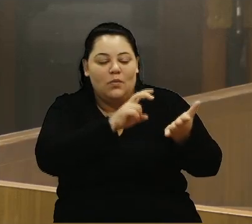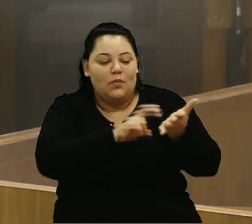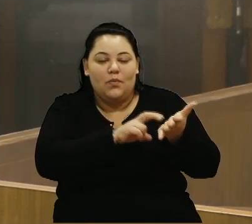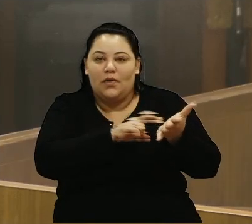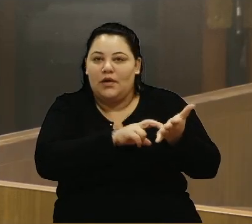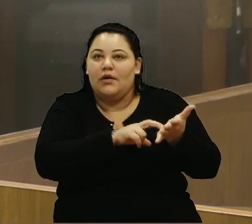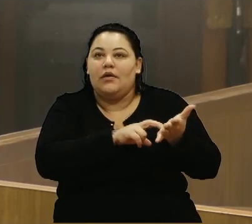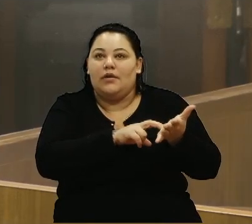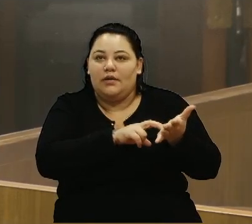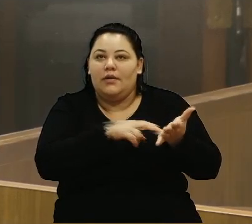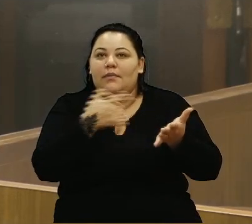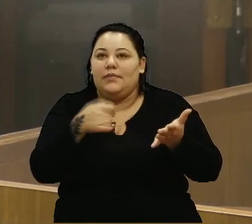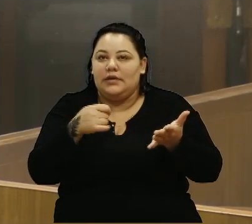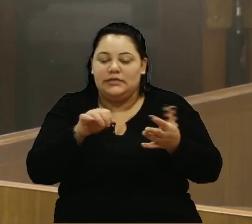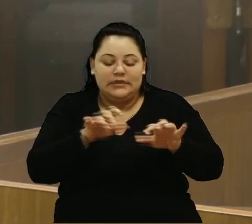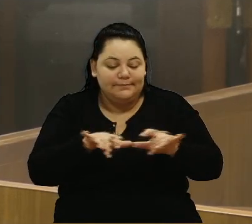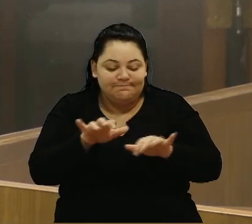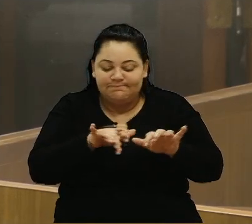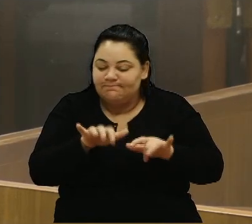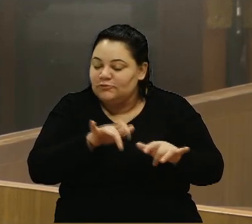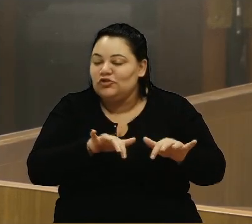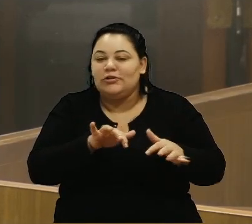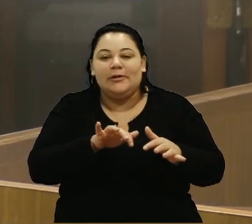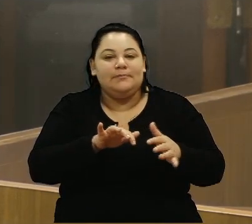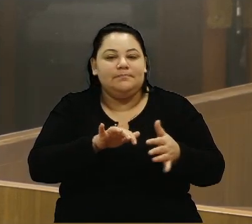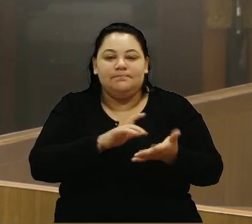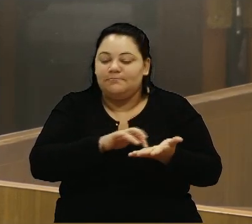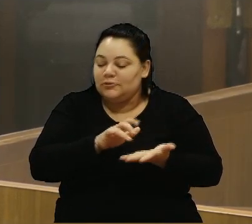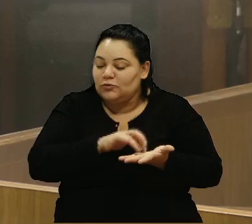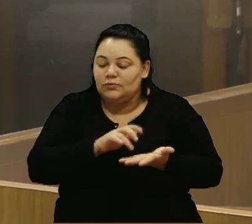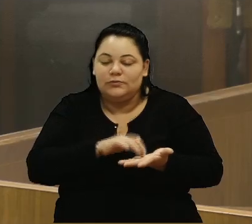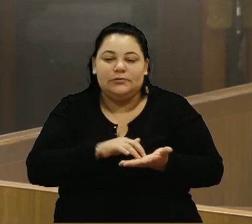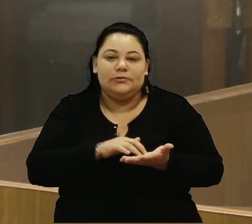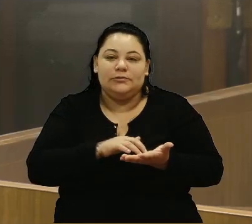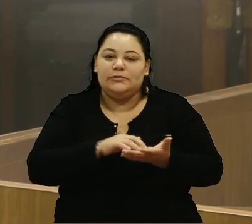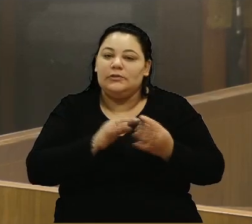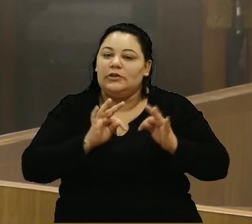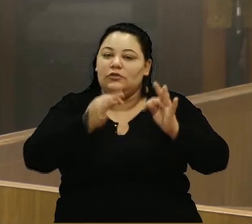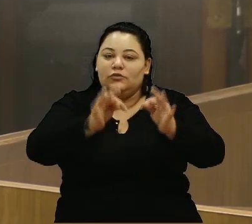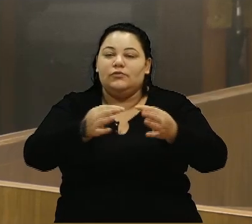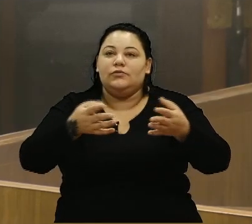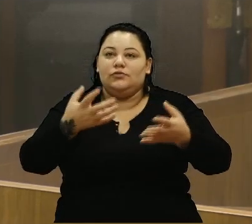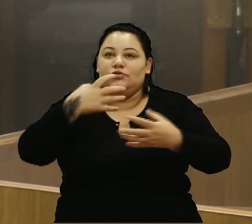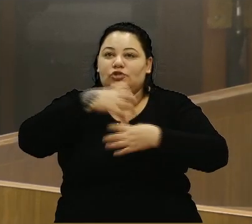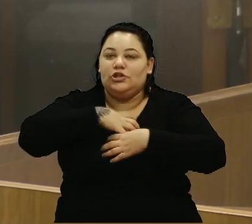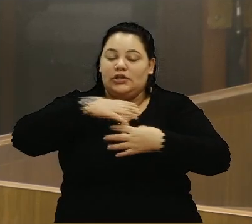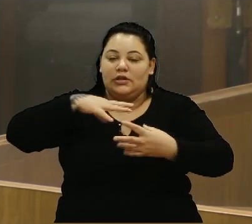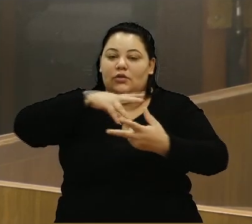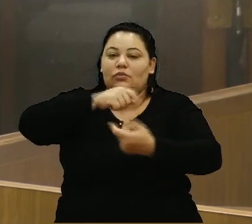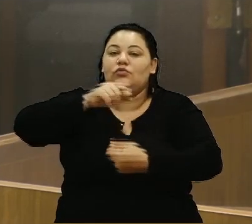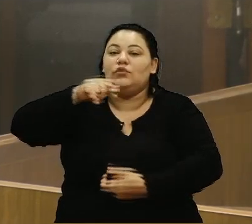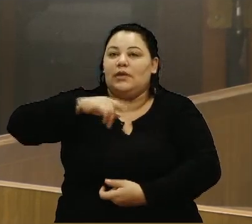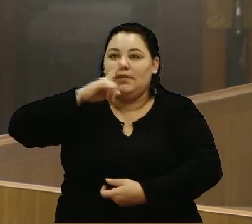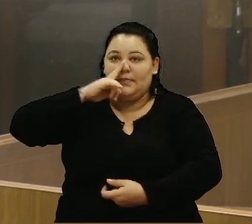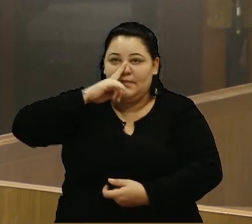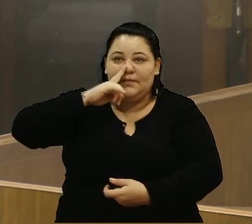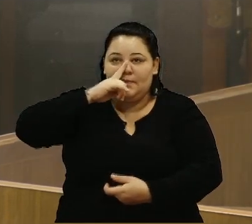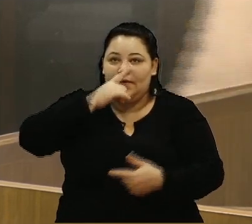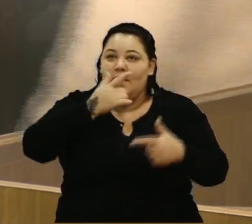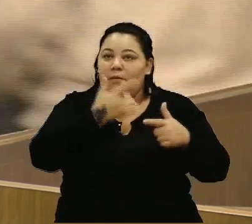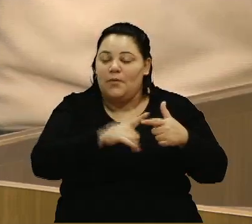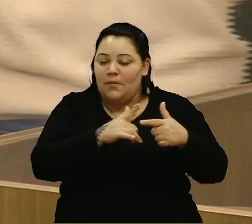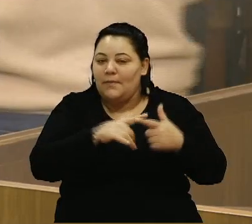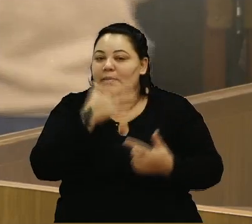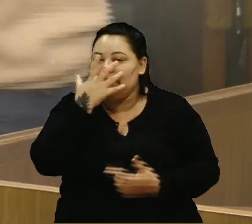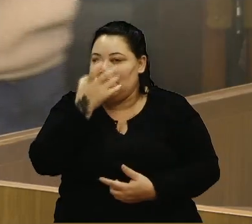de digitar. E se tu não sabe, vai depender de outras pessoas. Do jeito que está o mundo hoje, é uma arriscada, é um problema bem